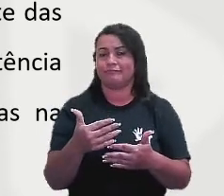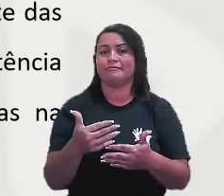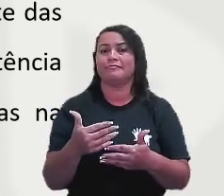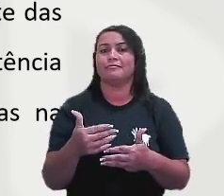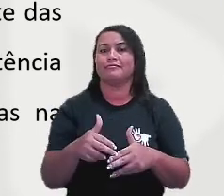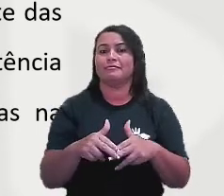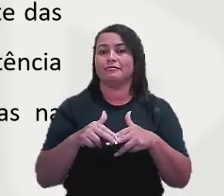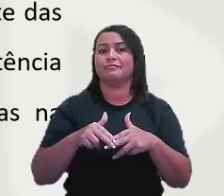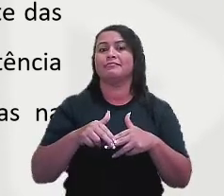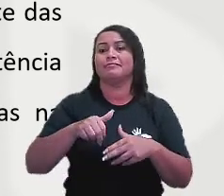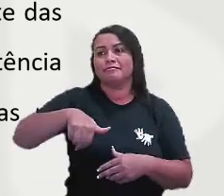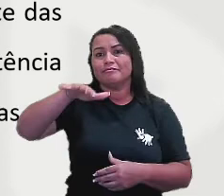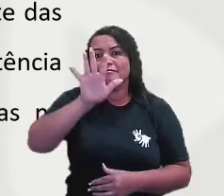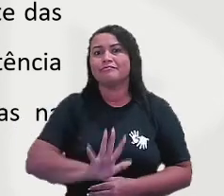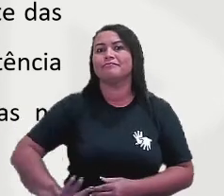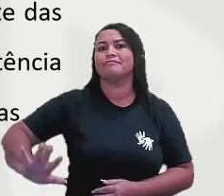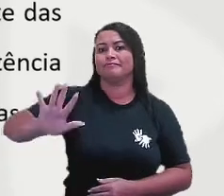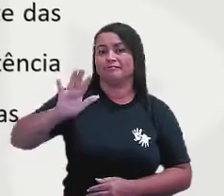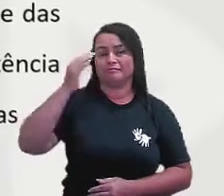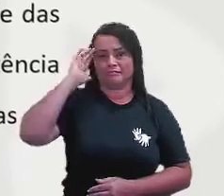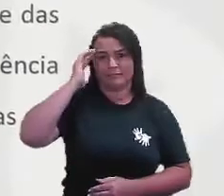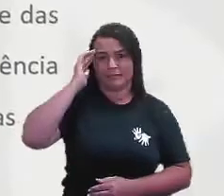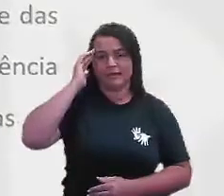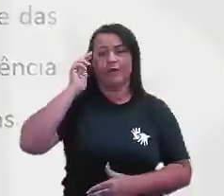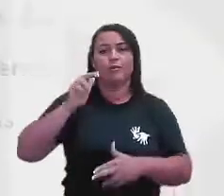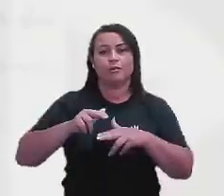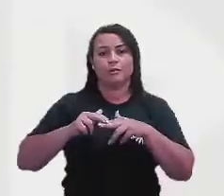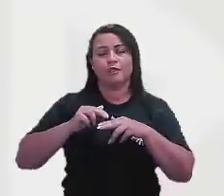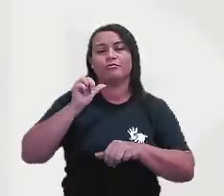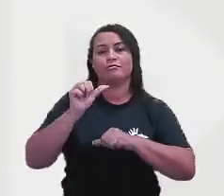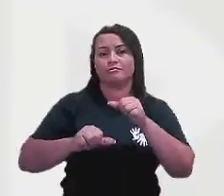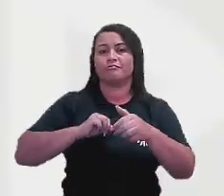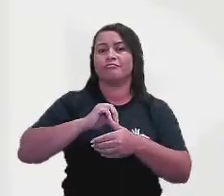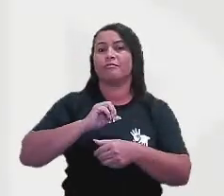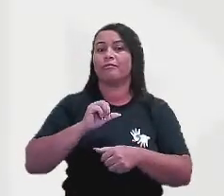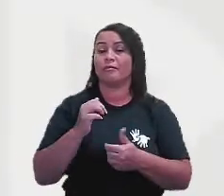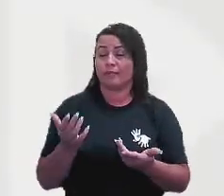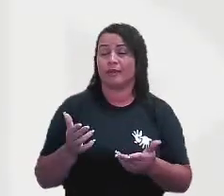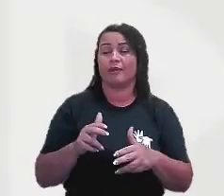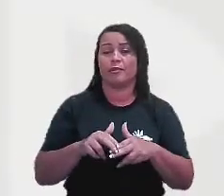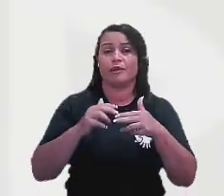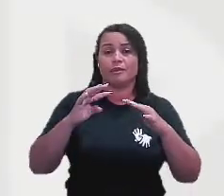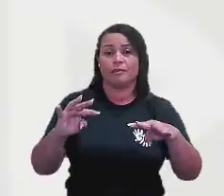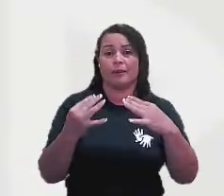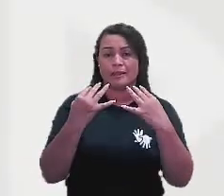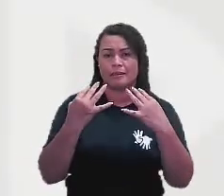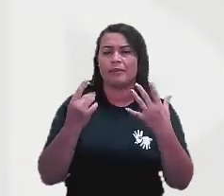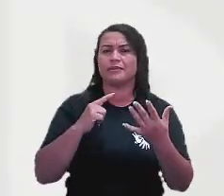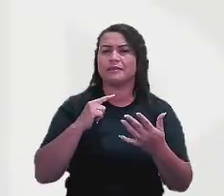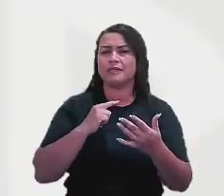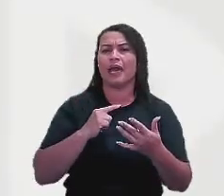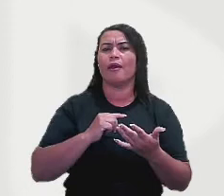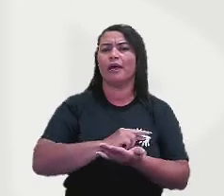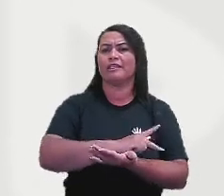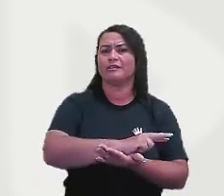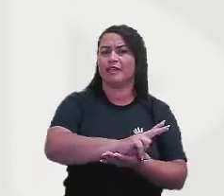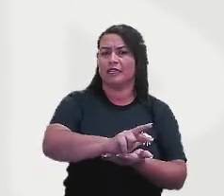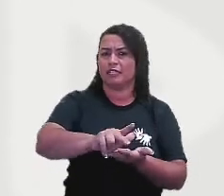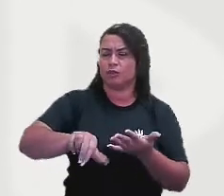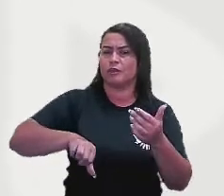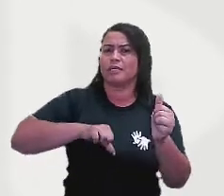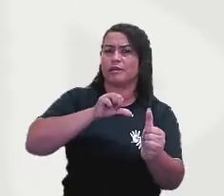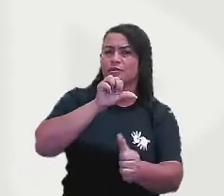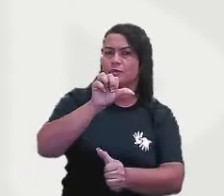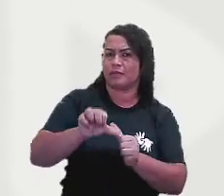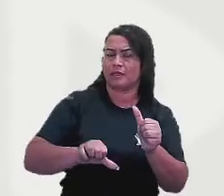toponimia nacional. Beleza? Então, a gente percebe aí as variações, as mudanças,